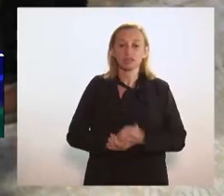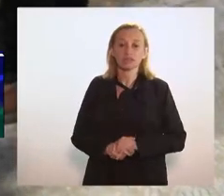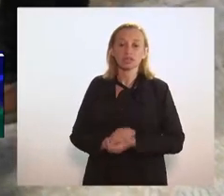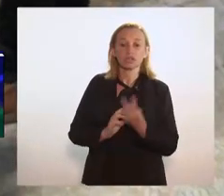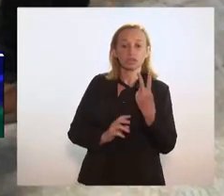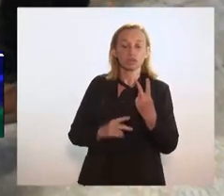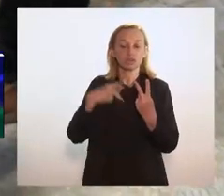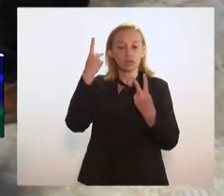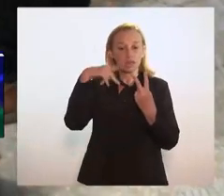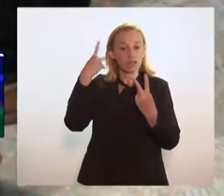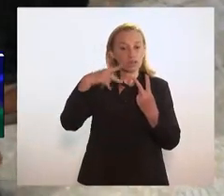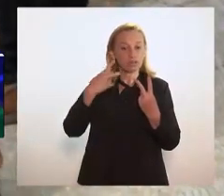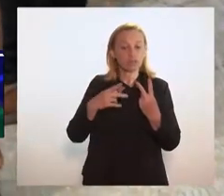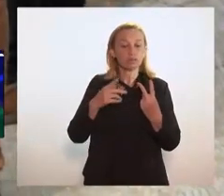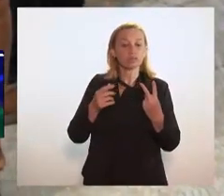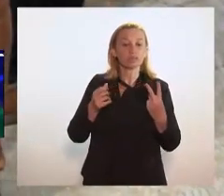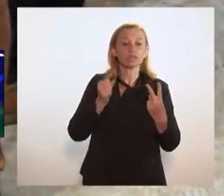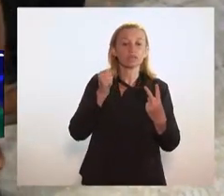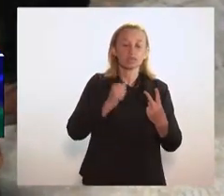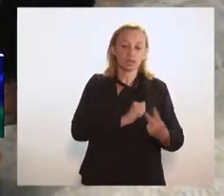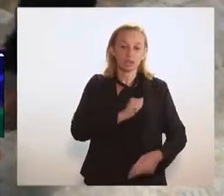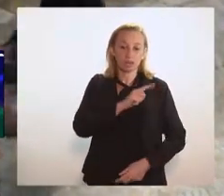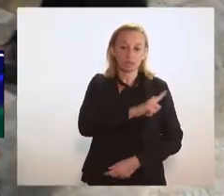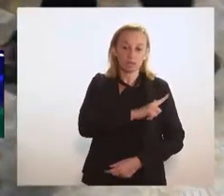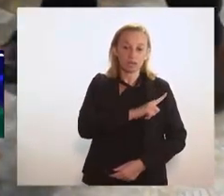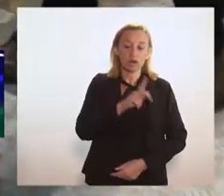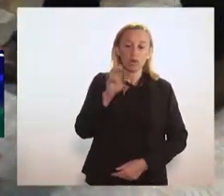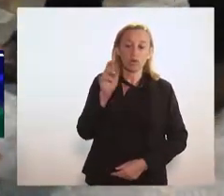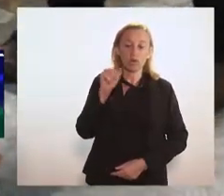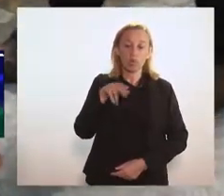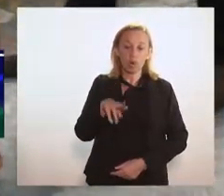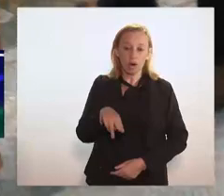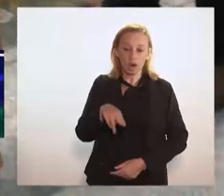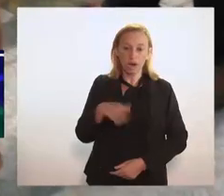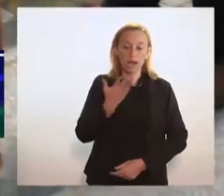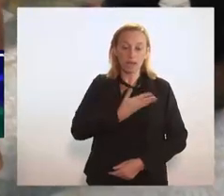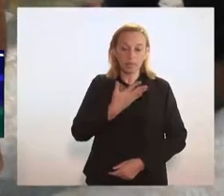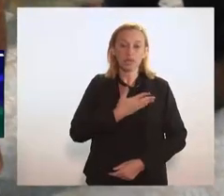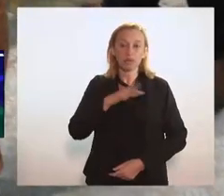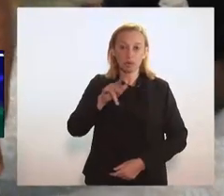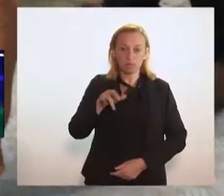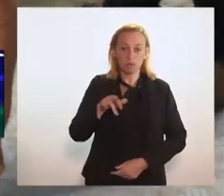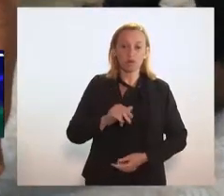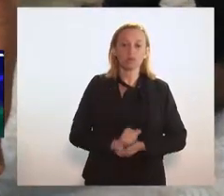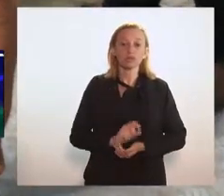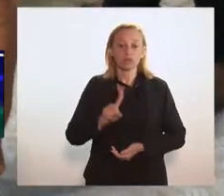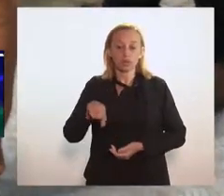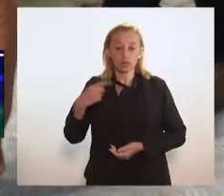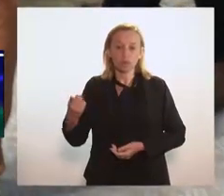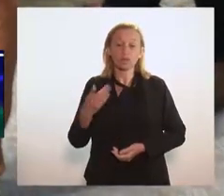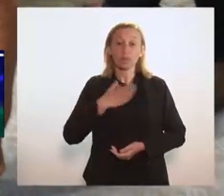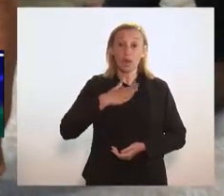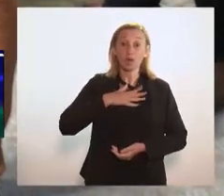dois vereadores de São Gonçalo. Um é o Juan Oliveira, amigo, irmão, né? E o outro é o meu